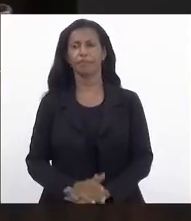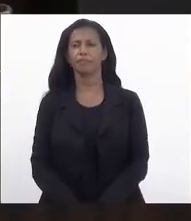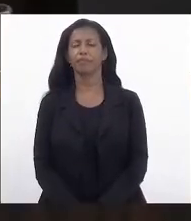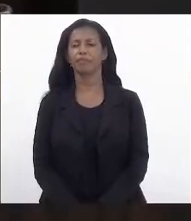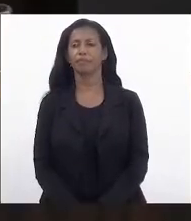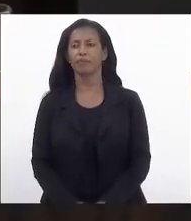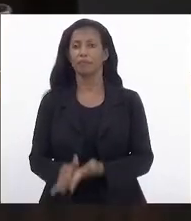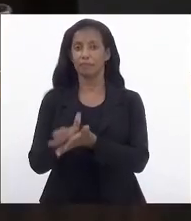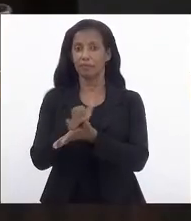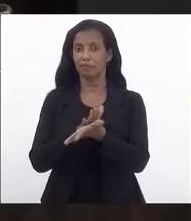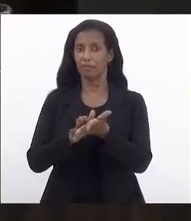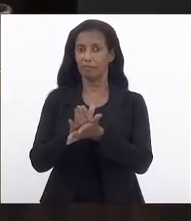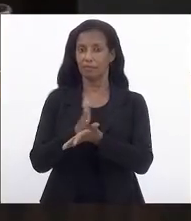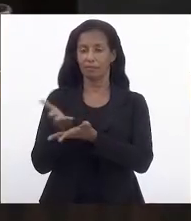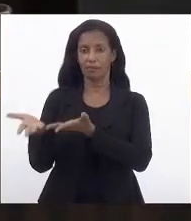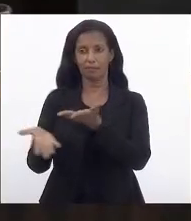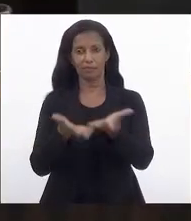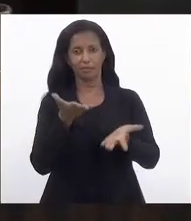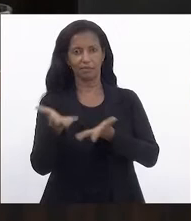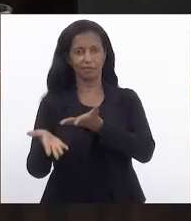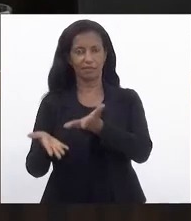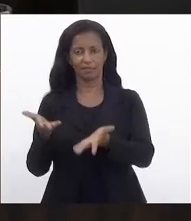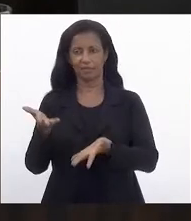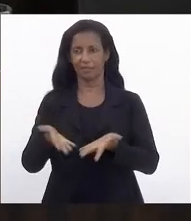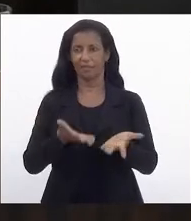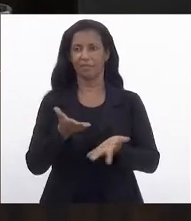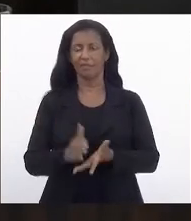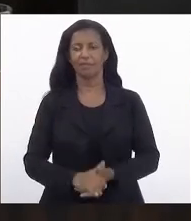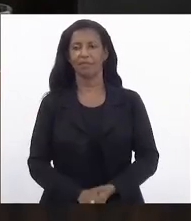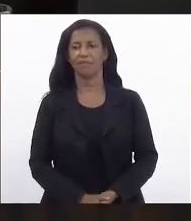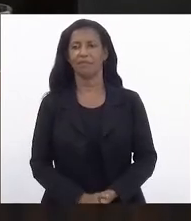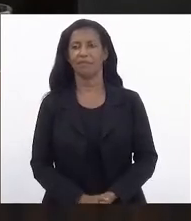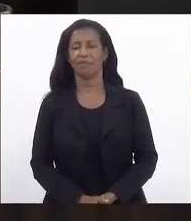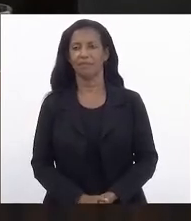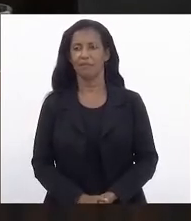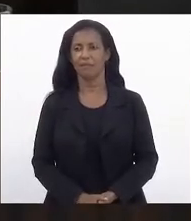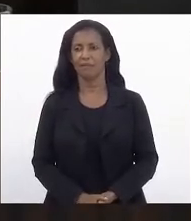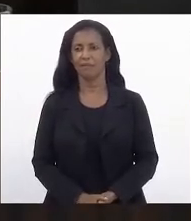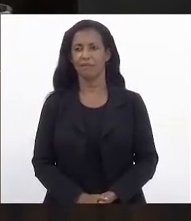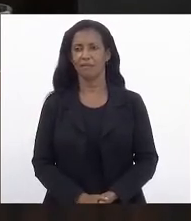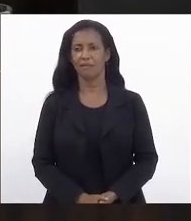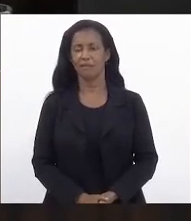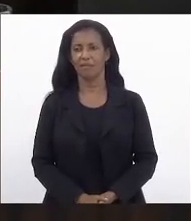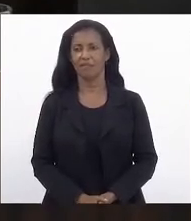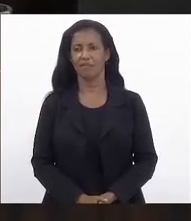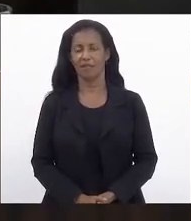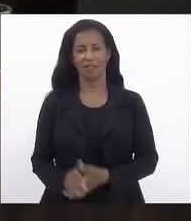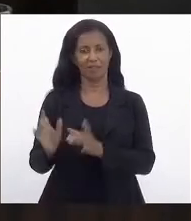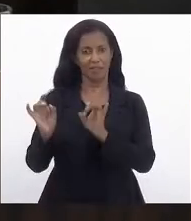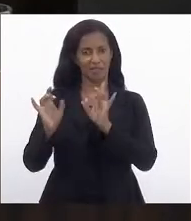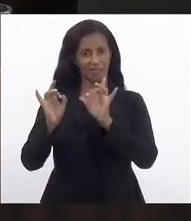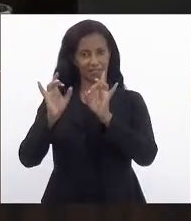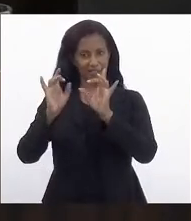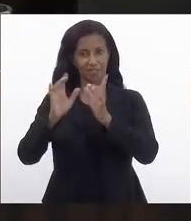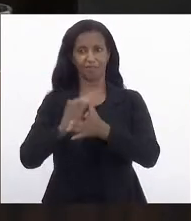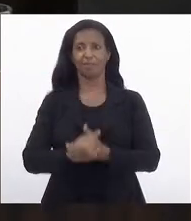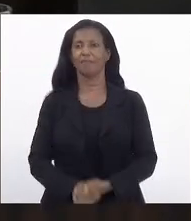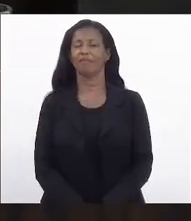nada mais havendo a tratar na na sessão extraordinária